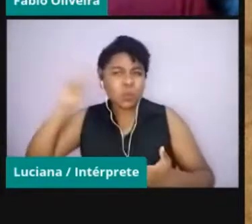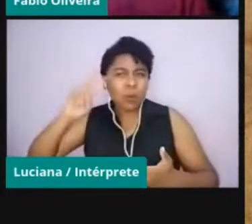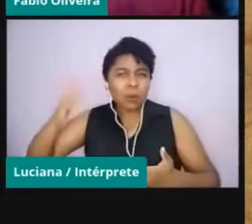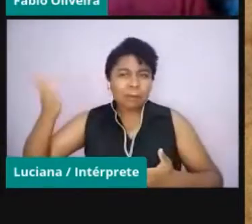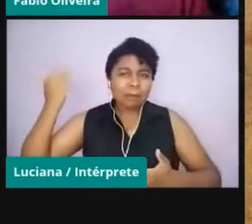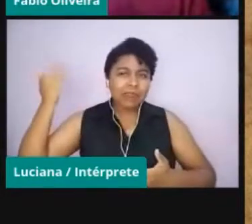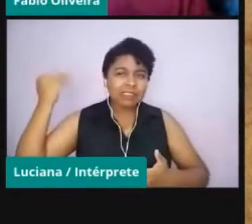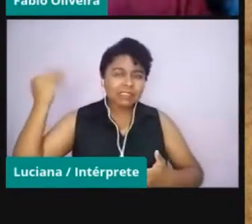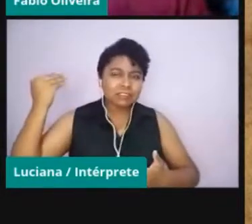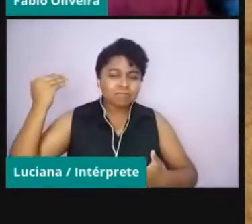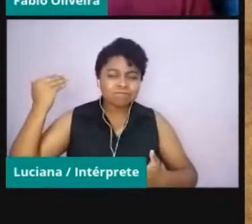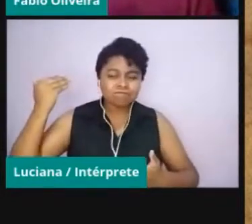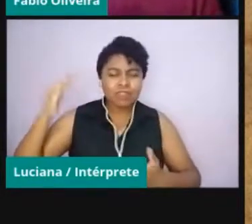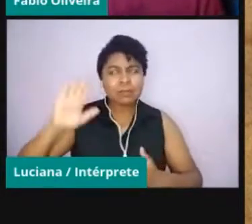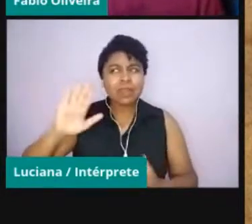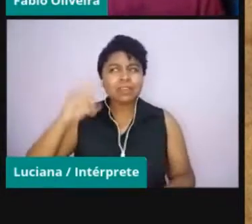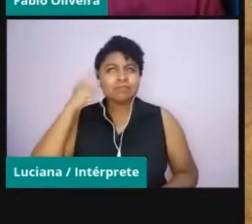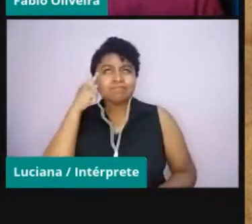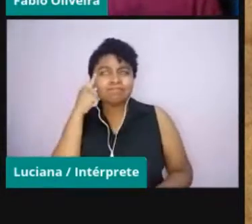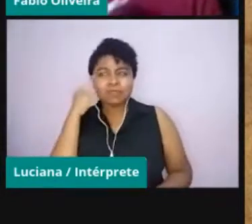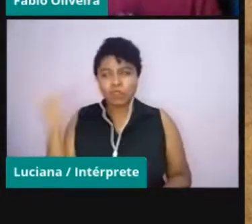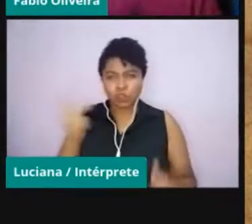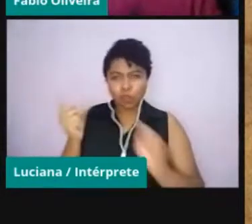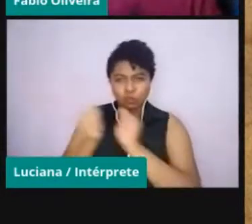não trazer para algo mais